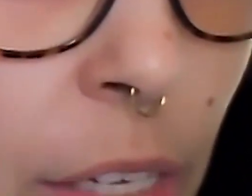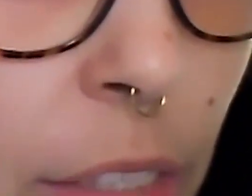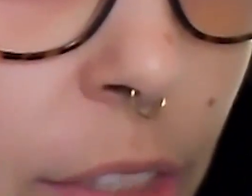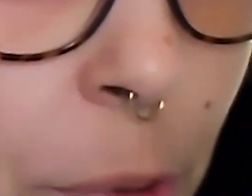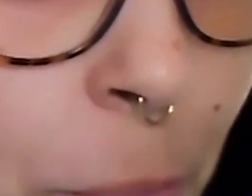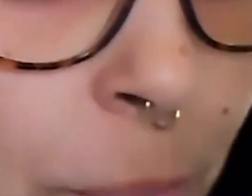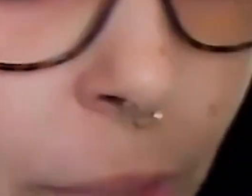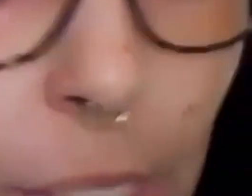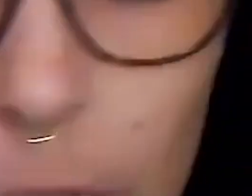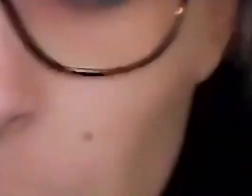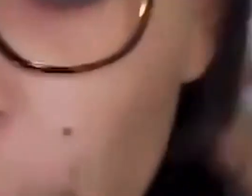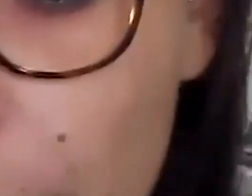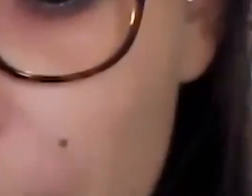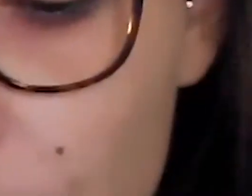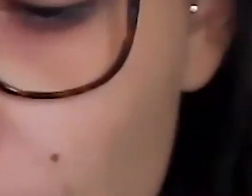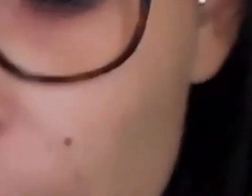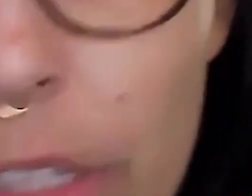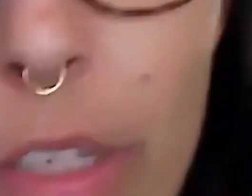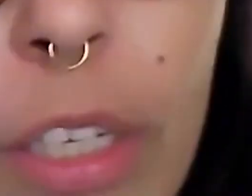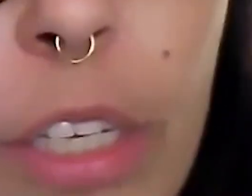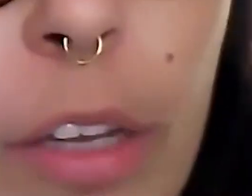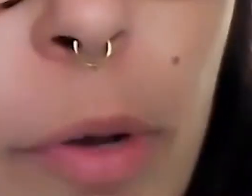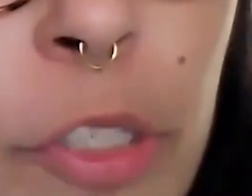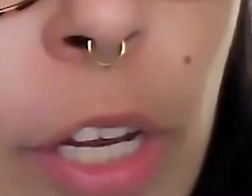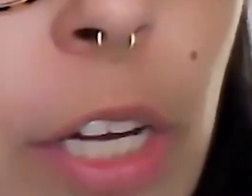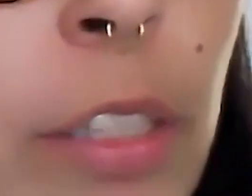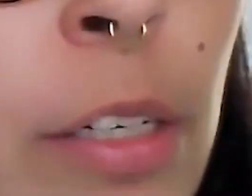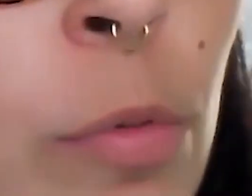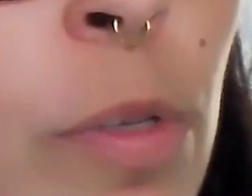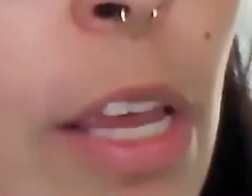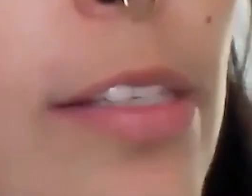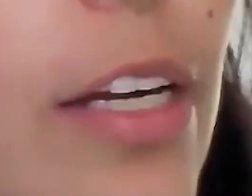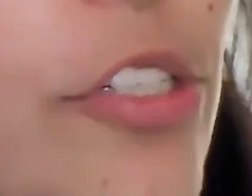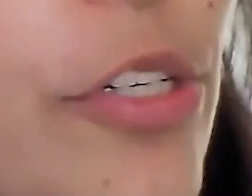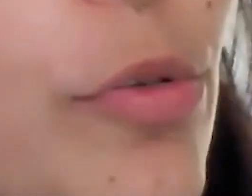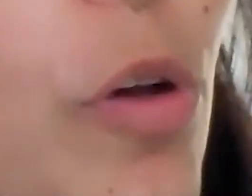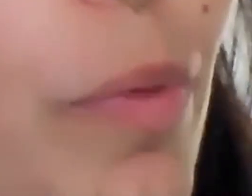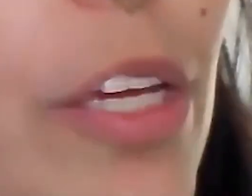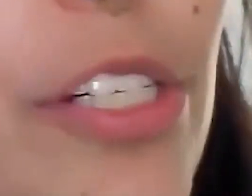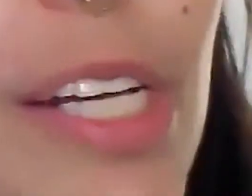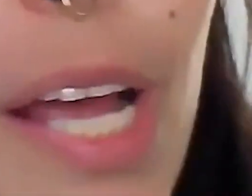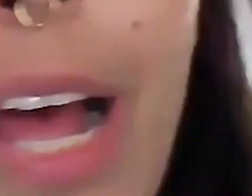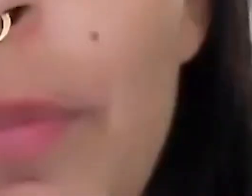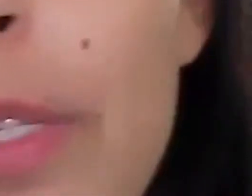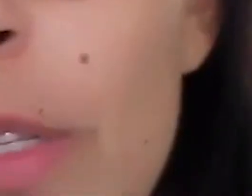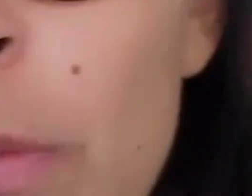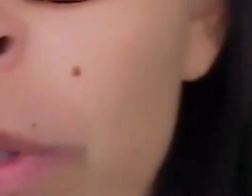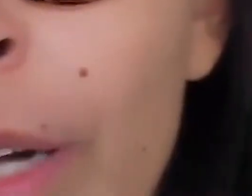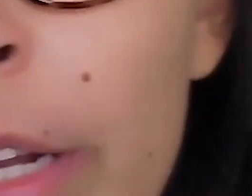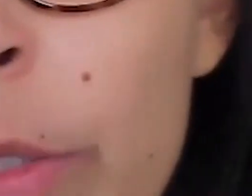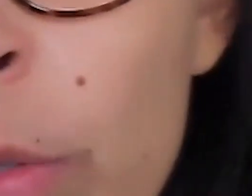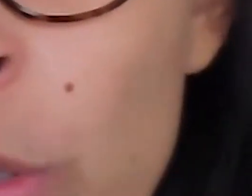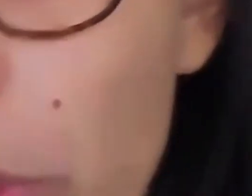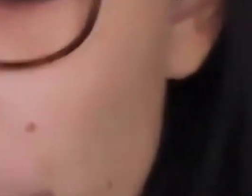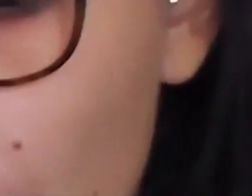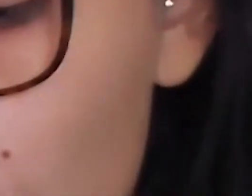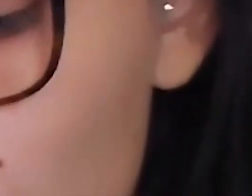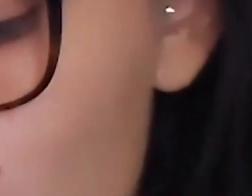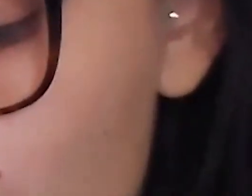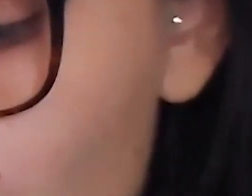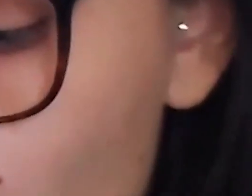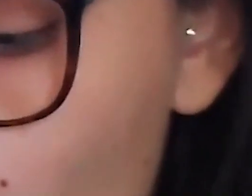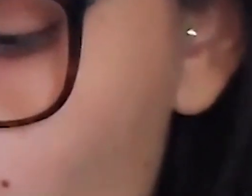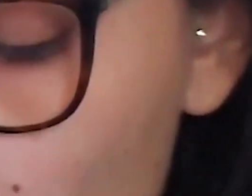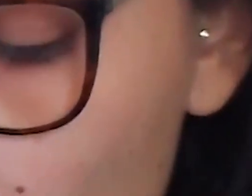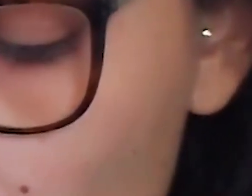E tem sido muito abrangente, e eu achei que ele não se restringiu somente à pesquisa por trás dos